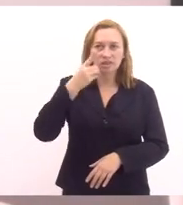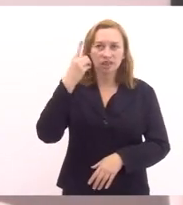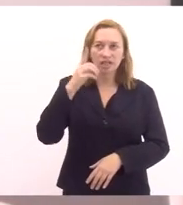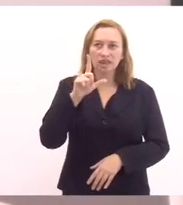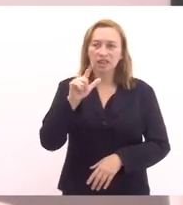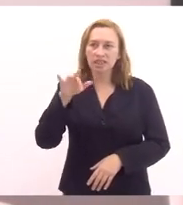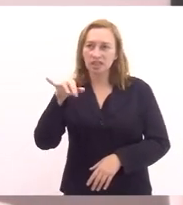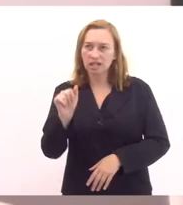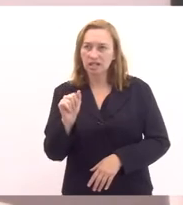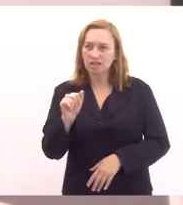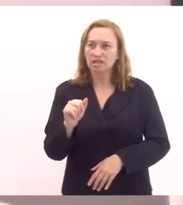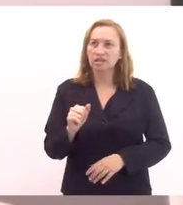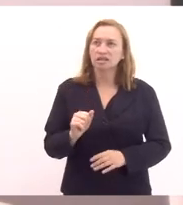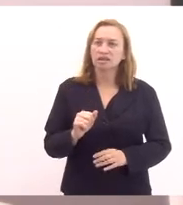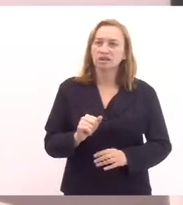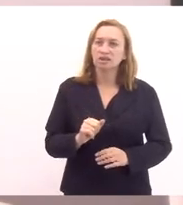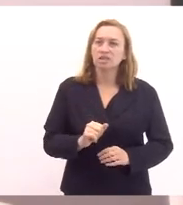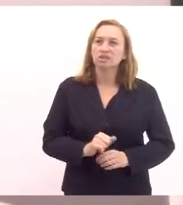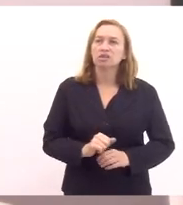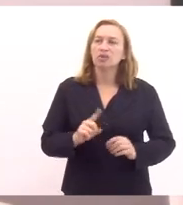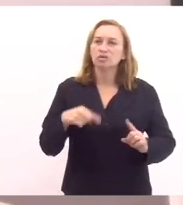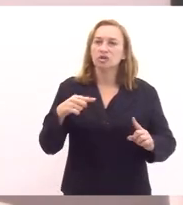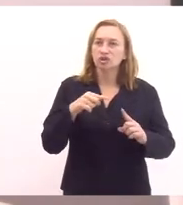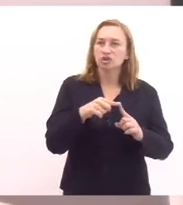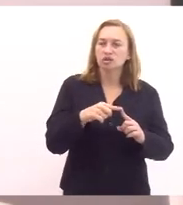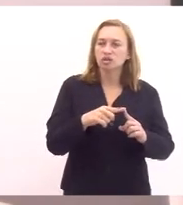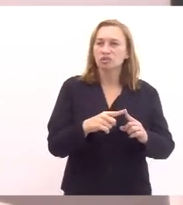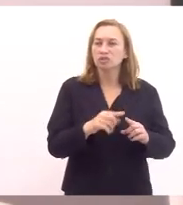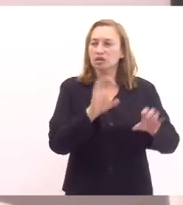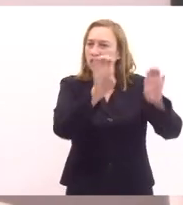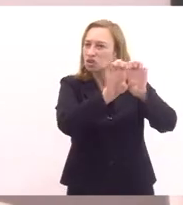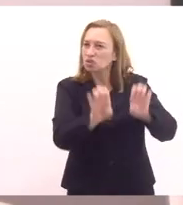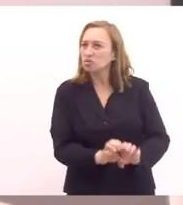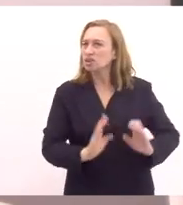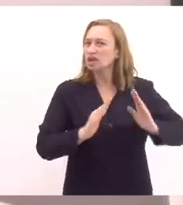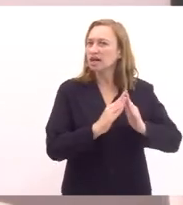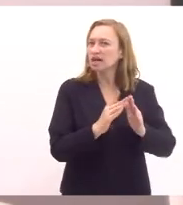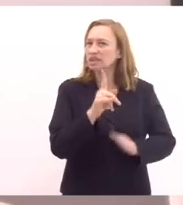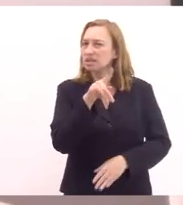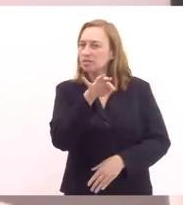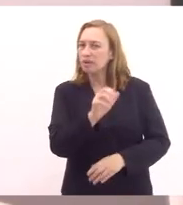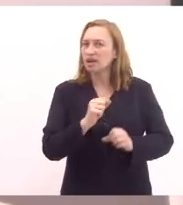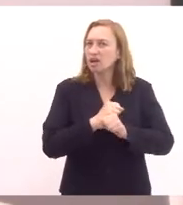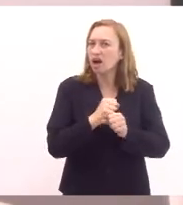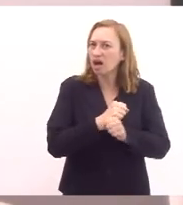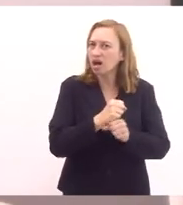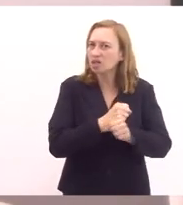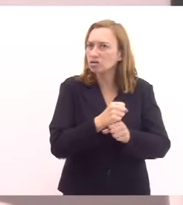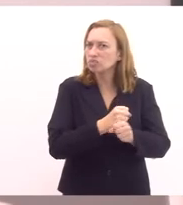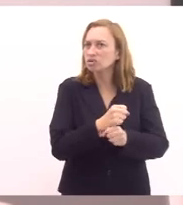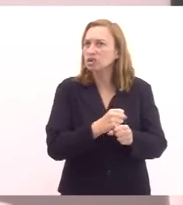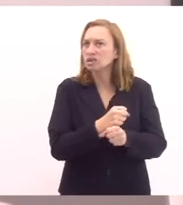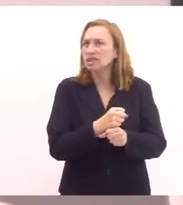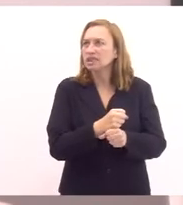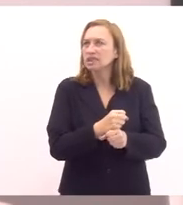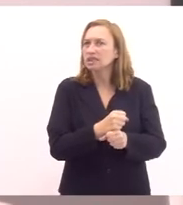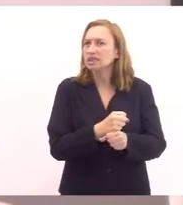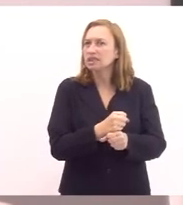Líria para intervenções objetivos na estrutura da casa de parto que ficou por muitos anos sem